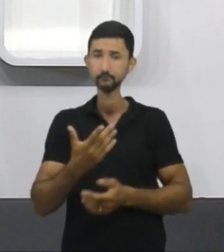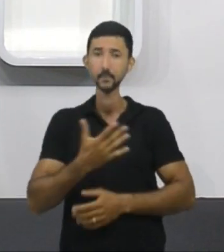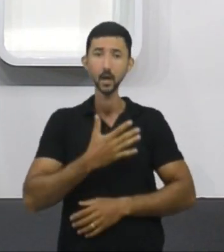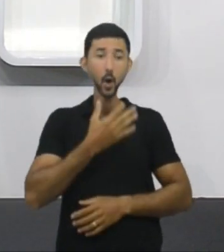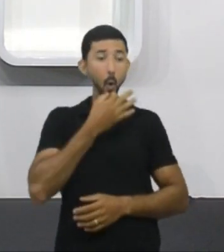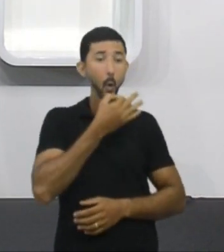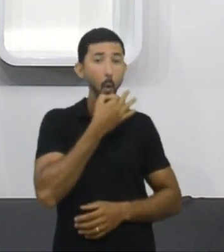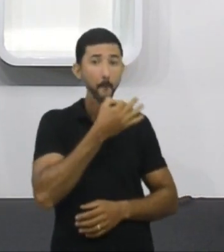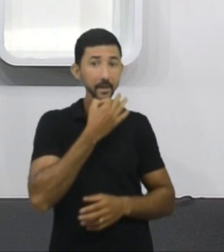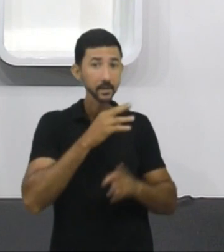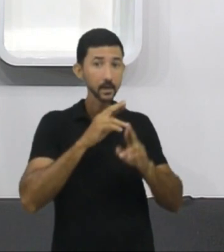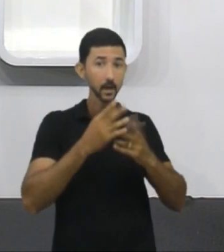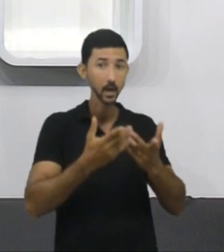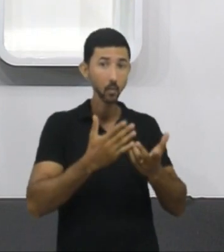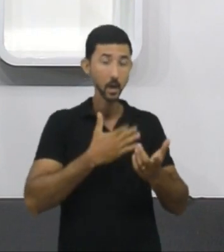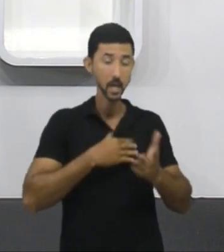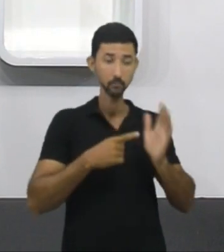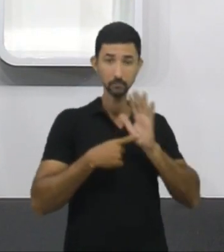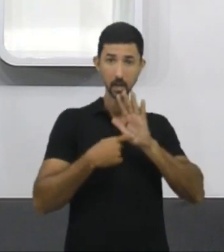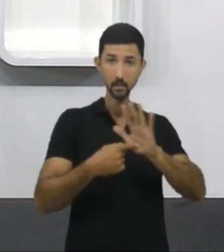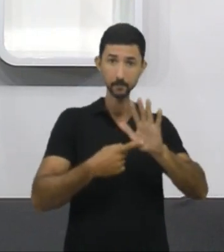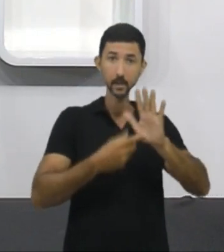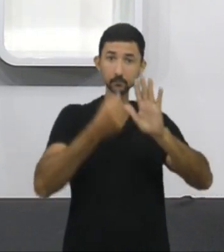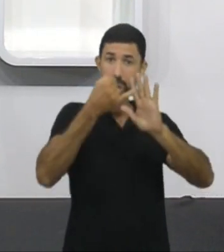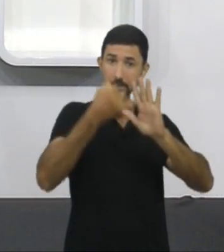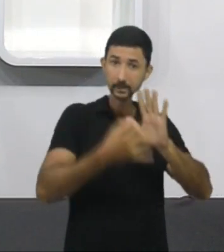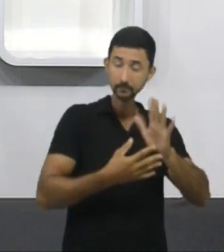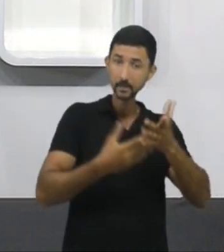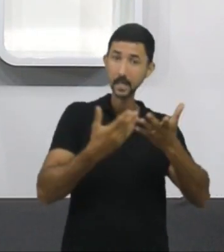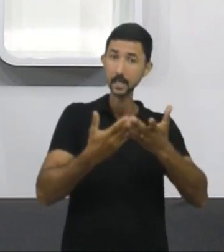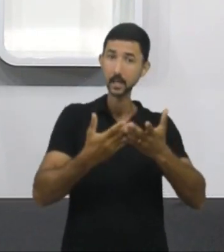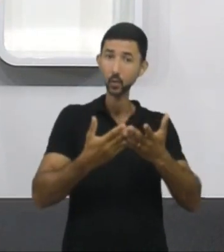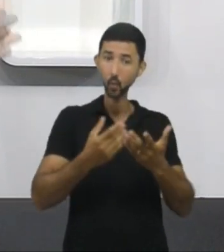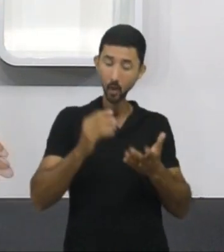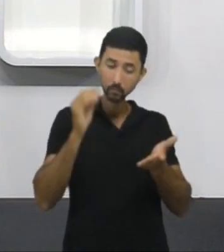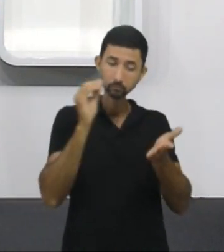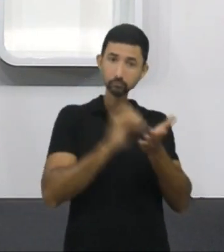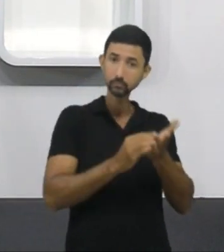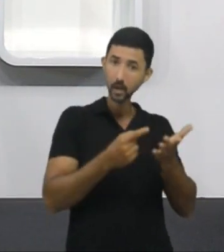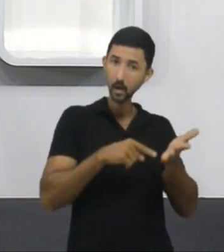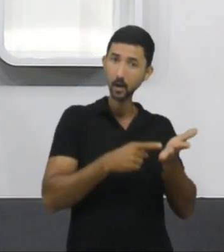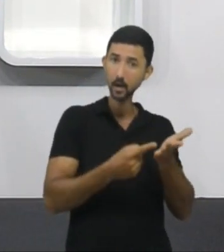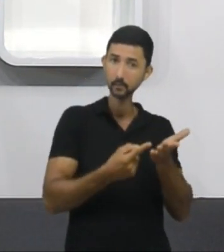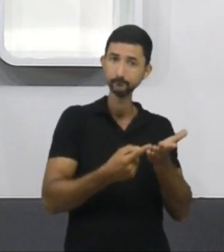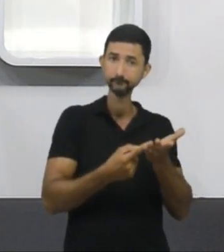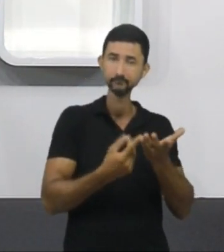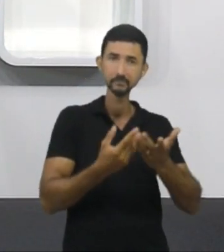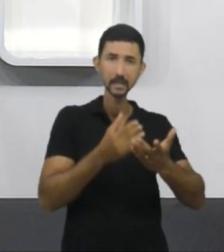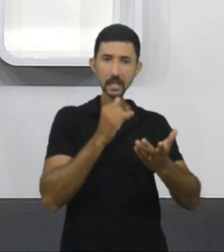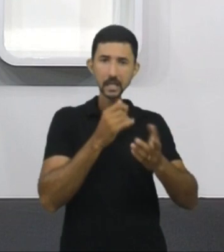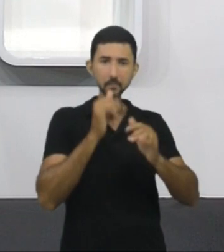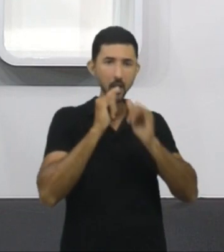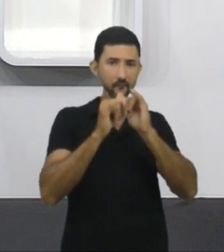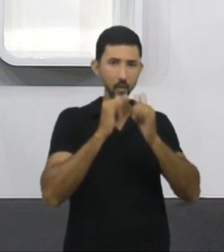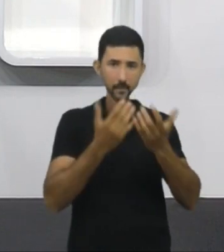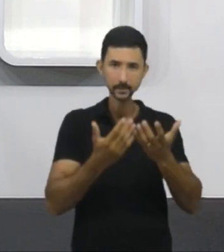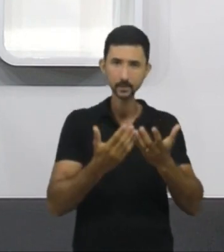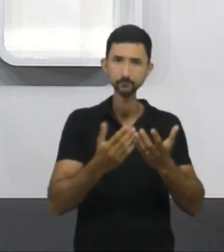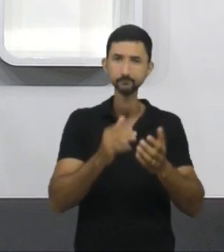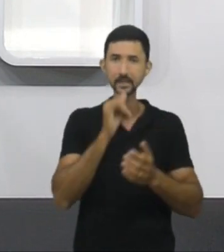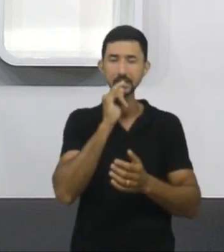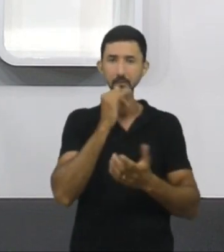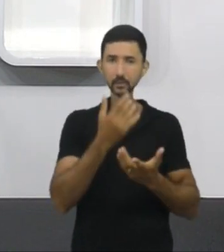Opinião é aquilo que você apresenta de juízo de valor em relação a essa informação.